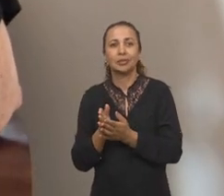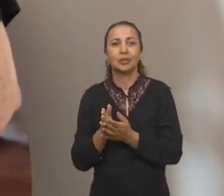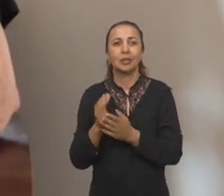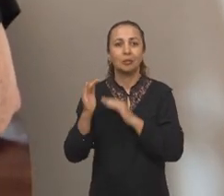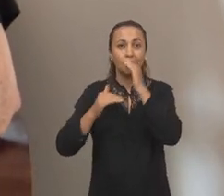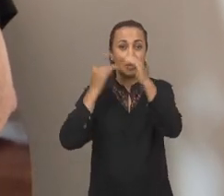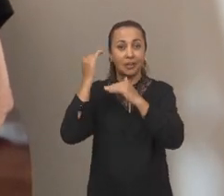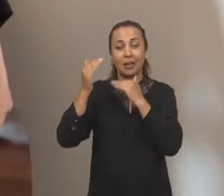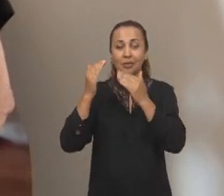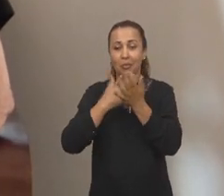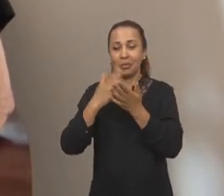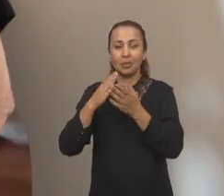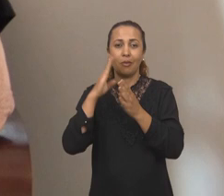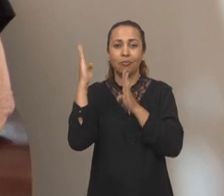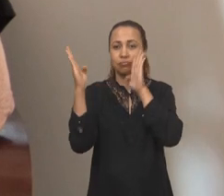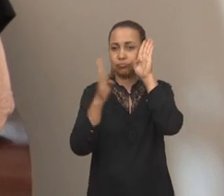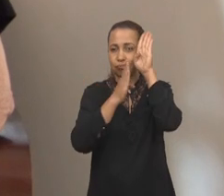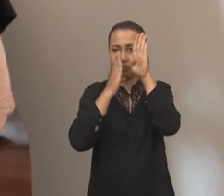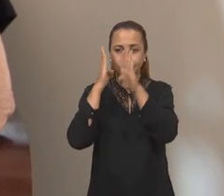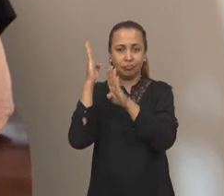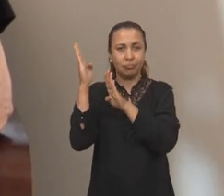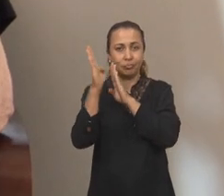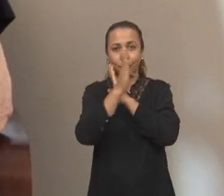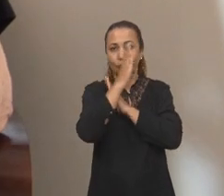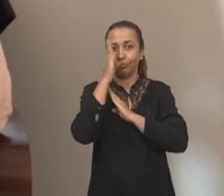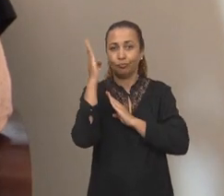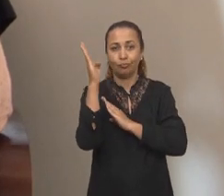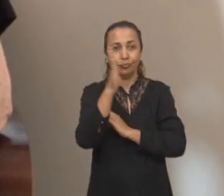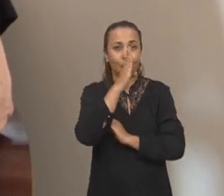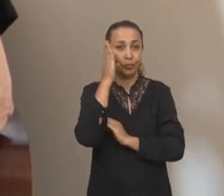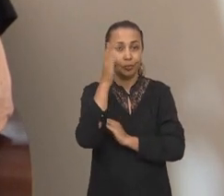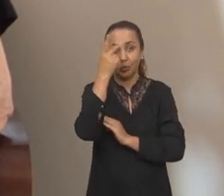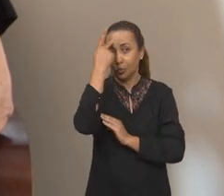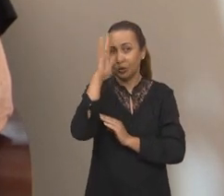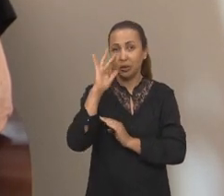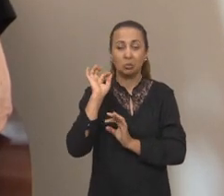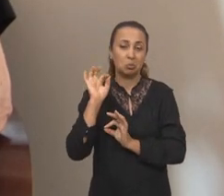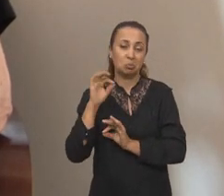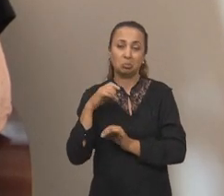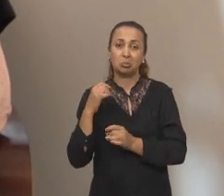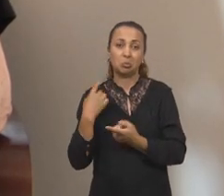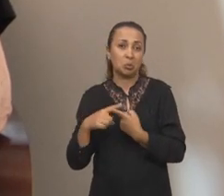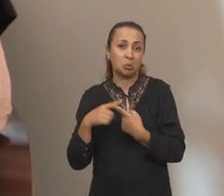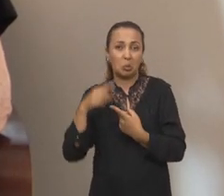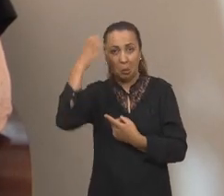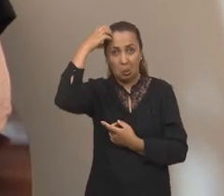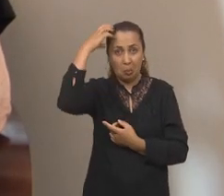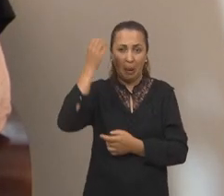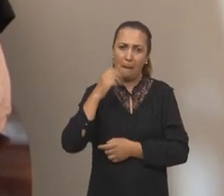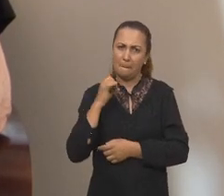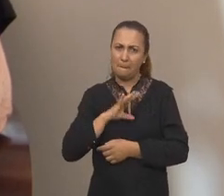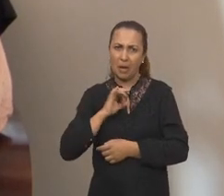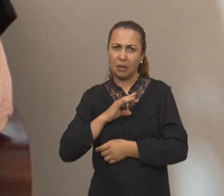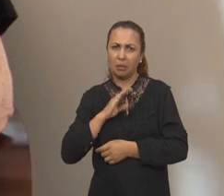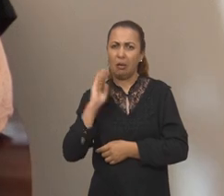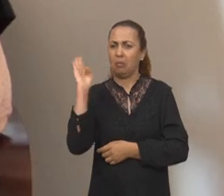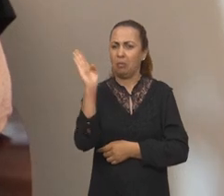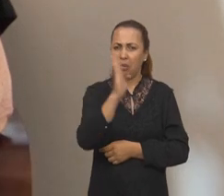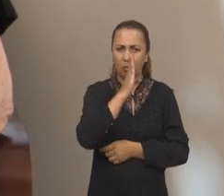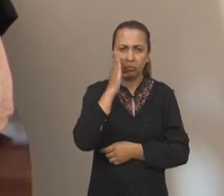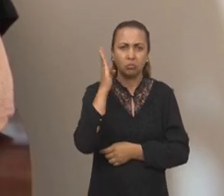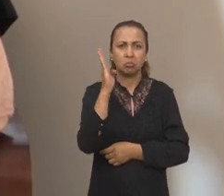de tontura entendeu Não sei se foi por causa do medo né Aí veio aquela tontura